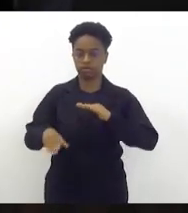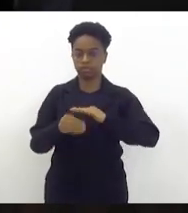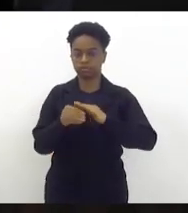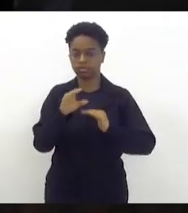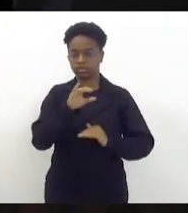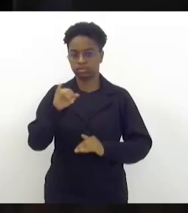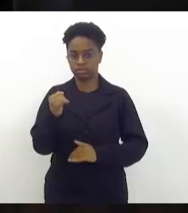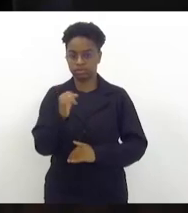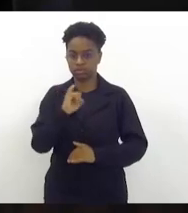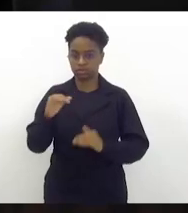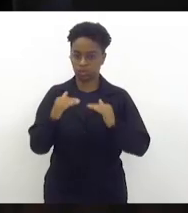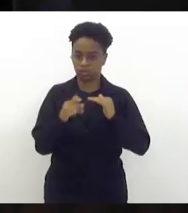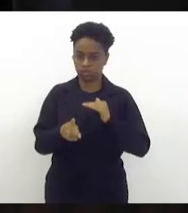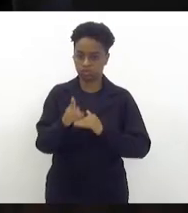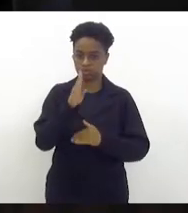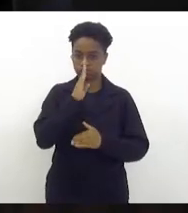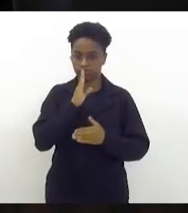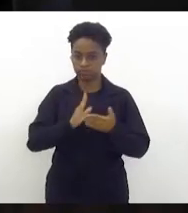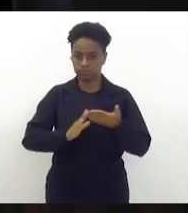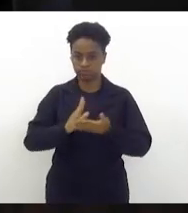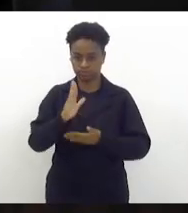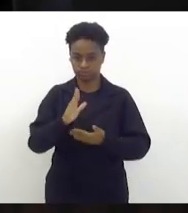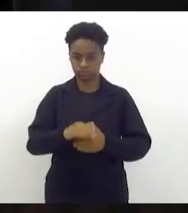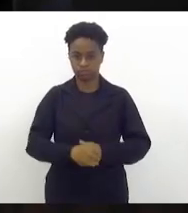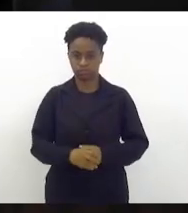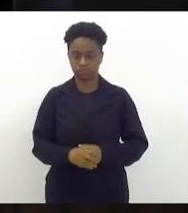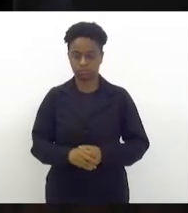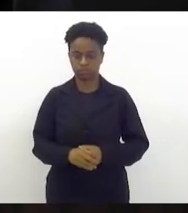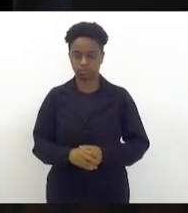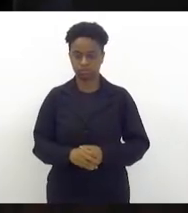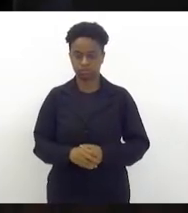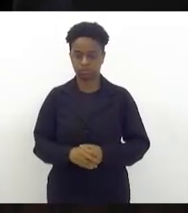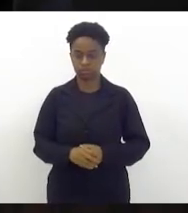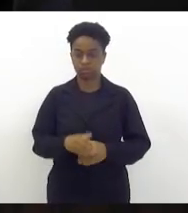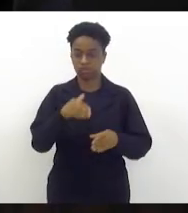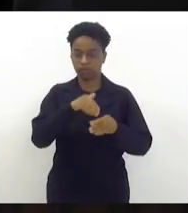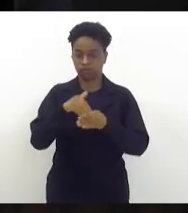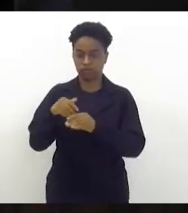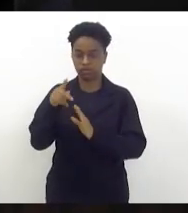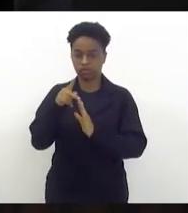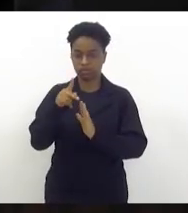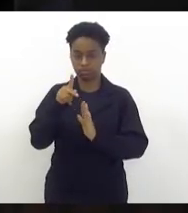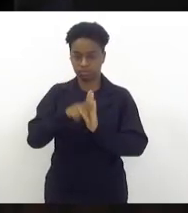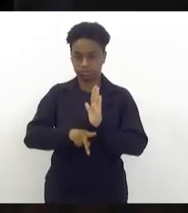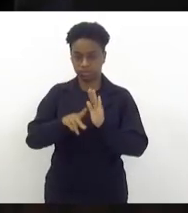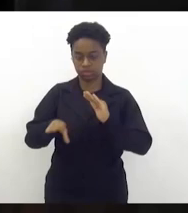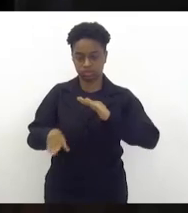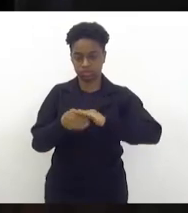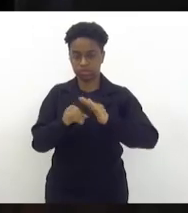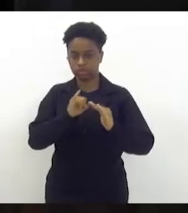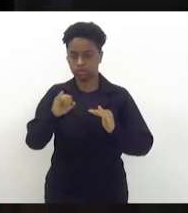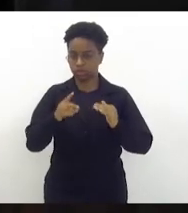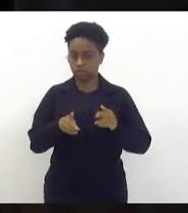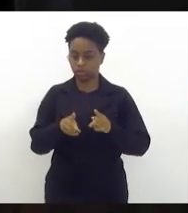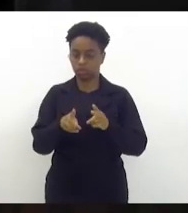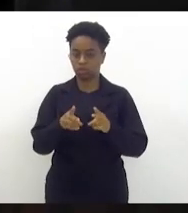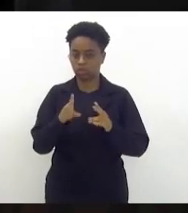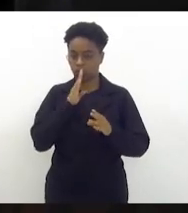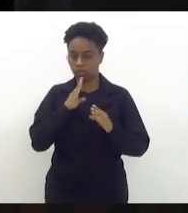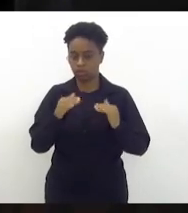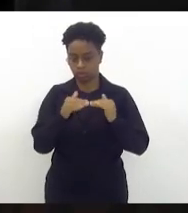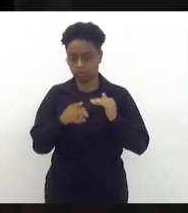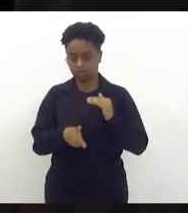CCJ. Os senhores que aprovam, permaneçam como estão. Aprovado. Em votação, o projeto assim emendado. Os senhores que aprovam, permaneçam como